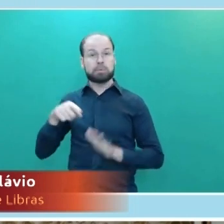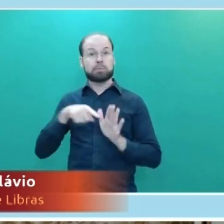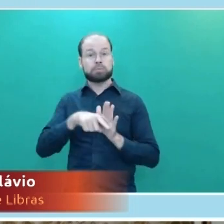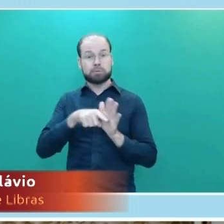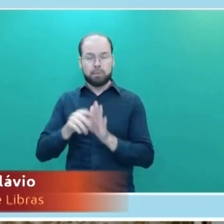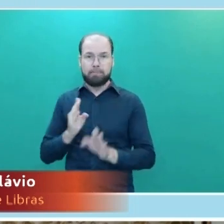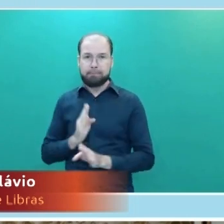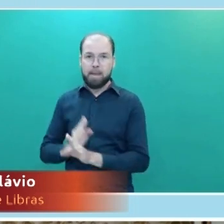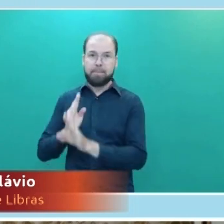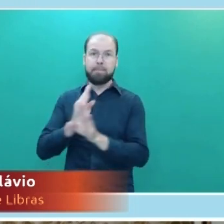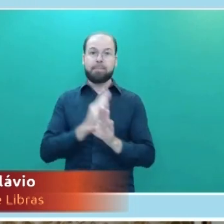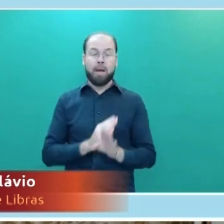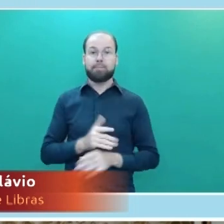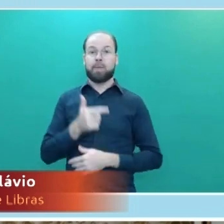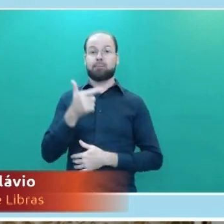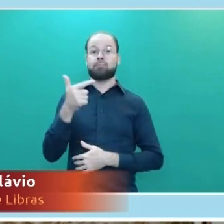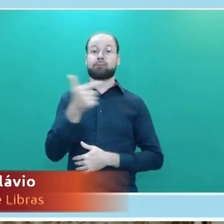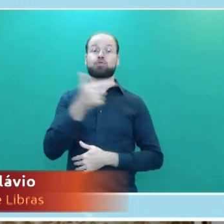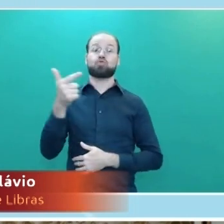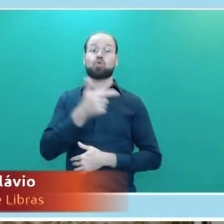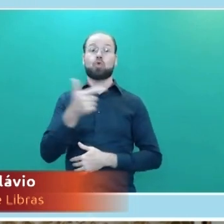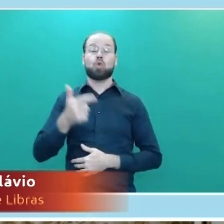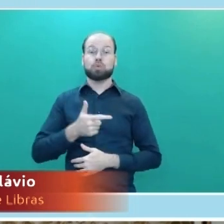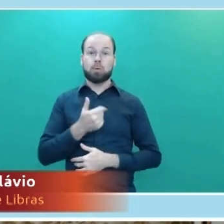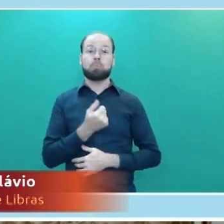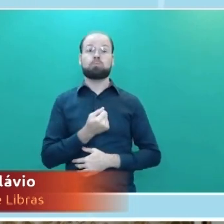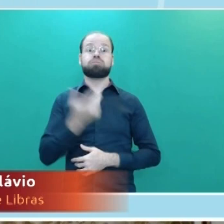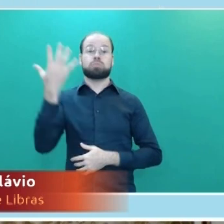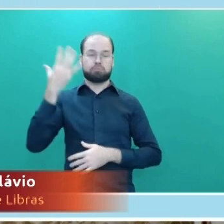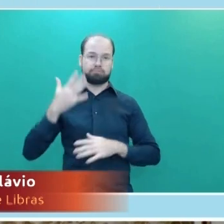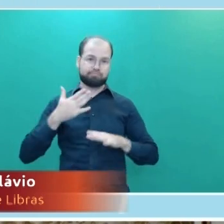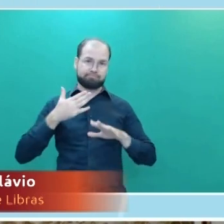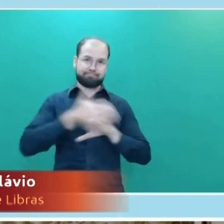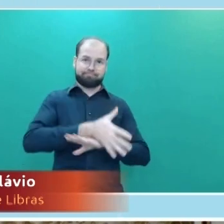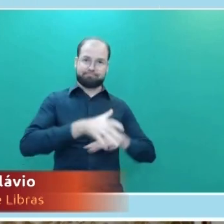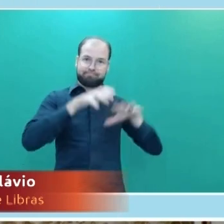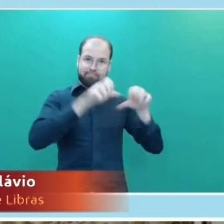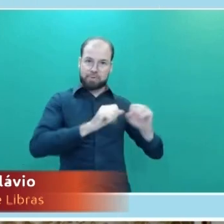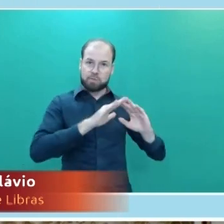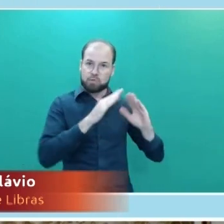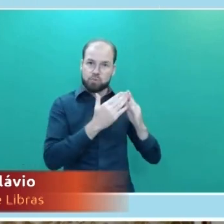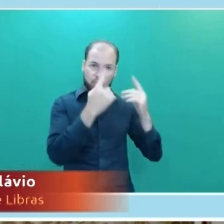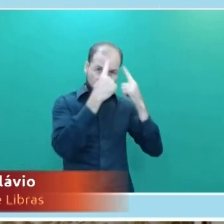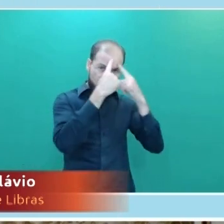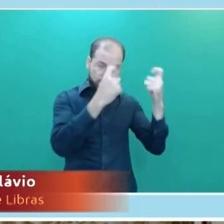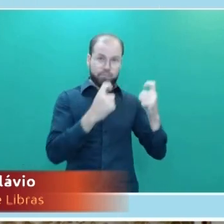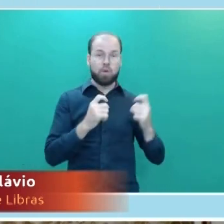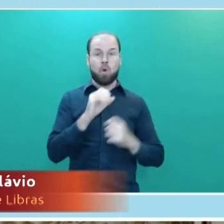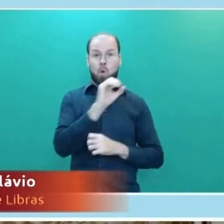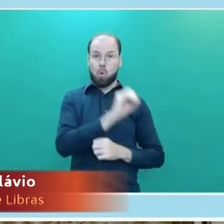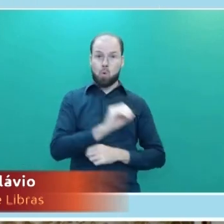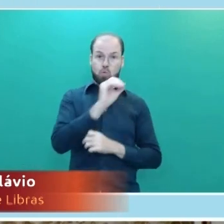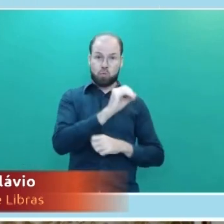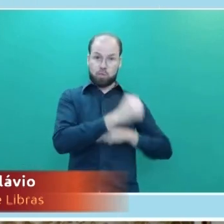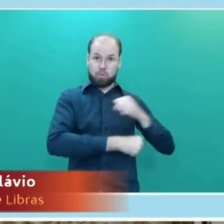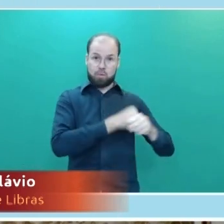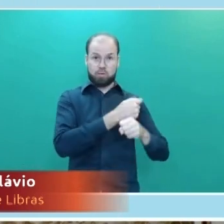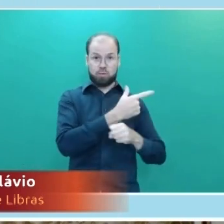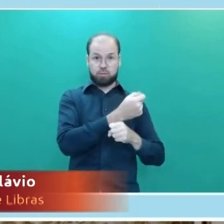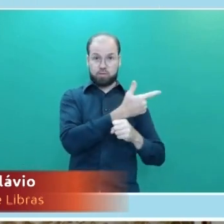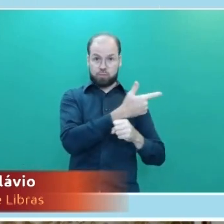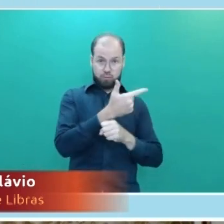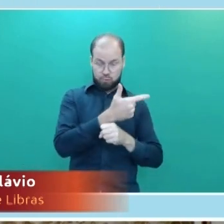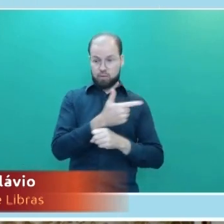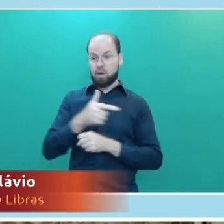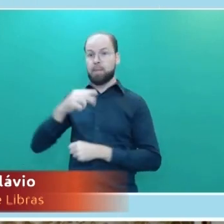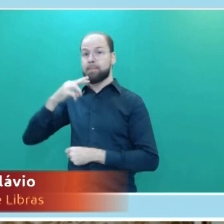22 ataques em escolas entre outubro de 2022 e março de 2023, ou seja, em menos de um